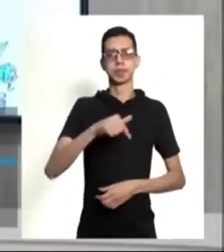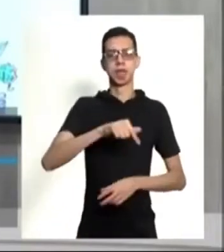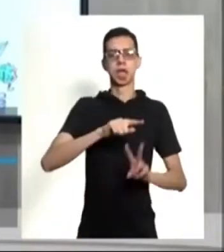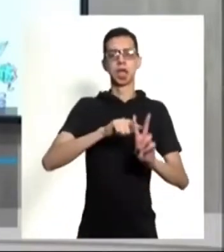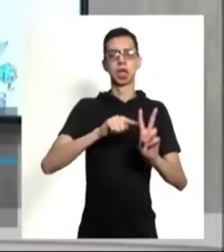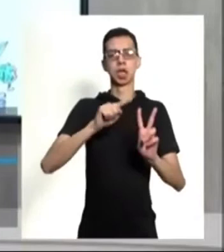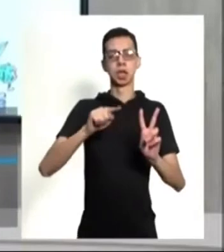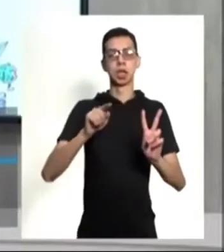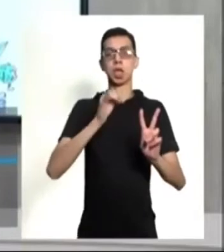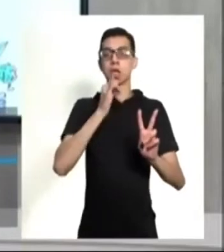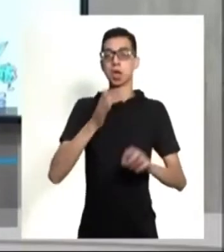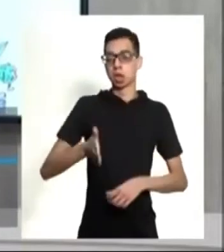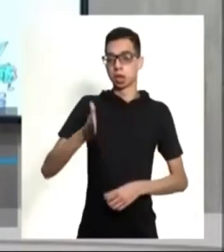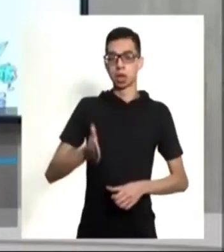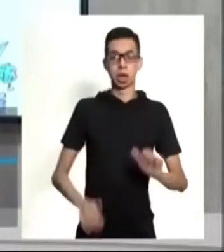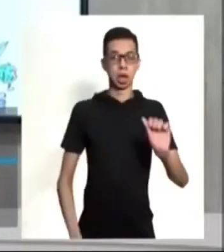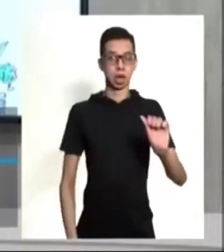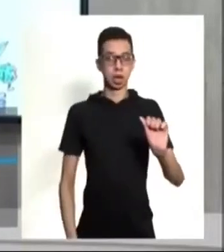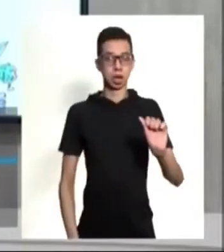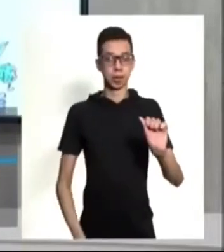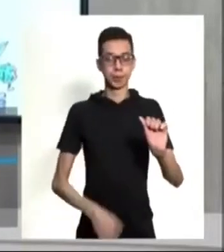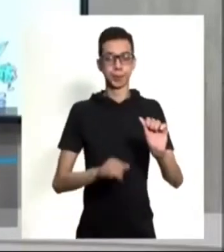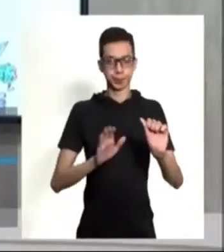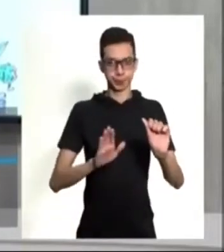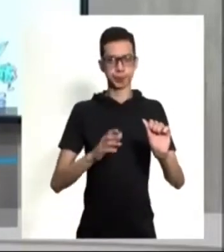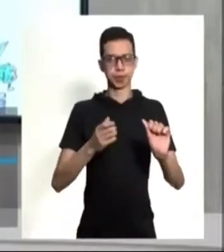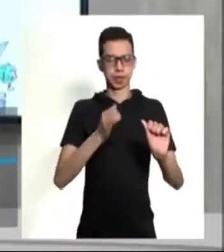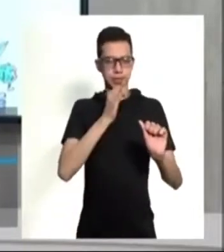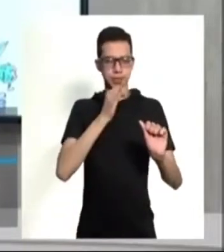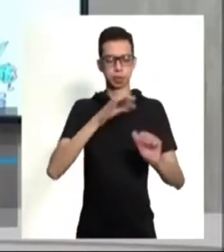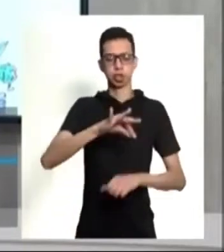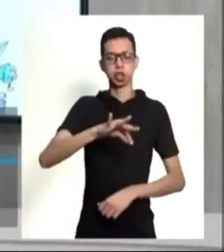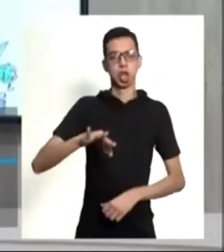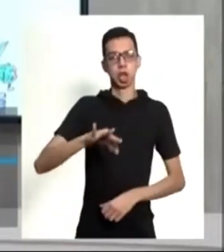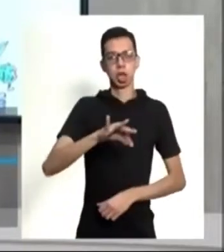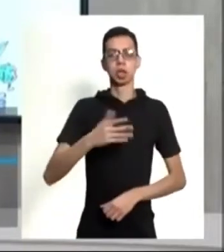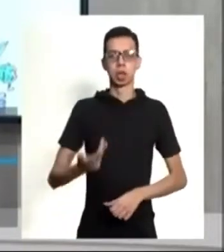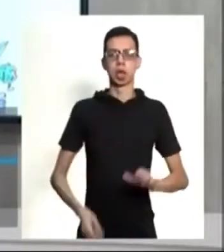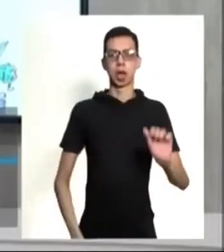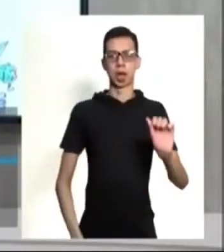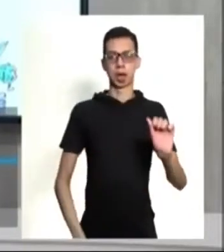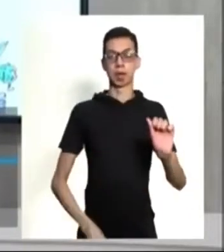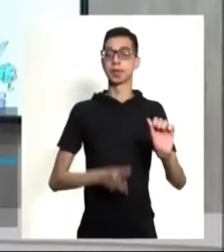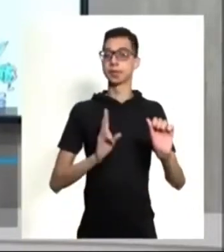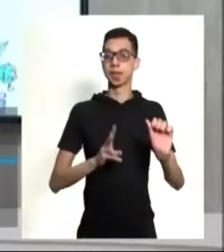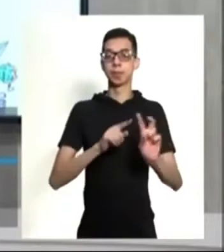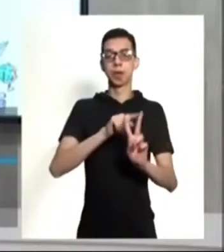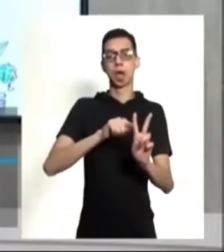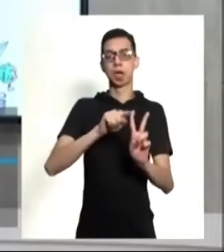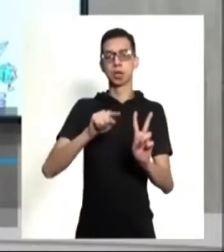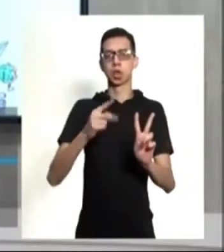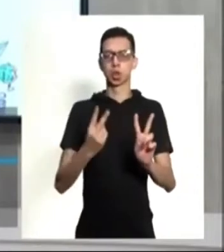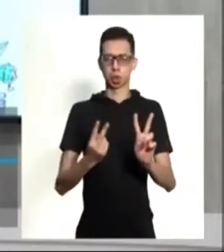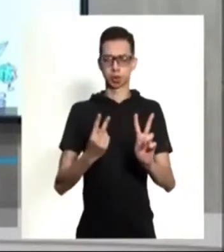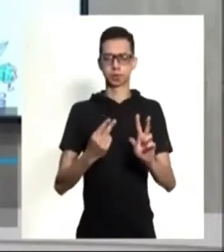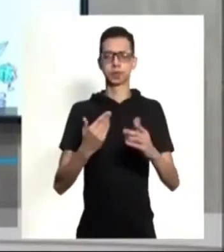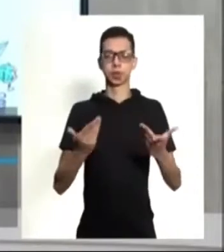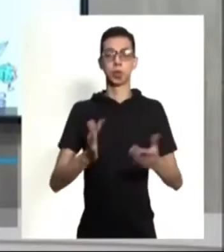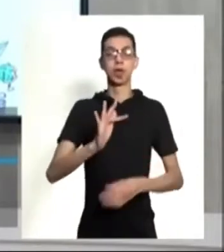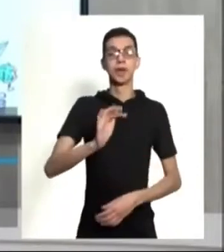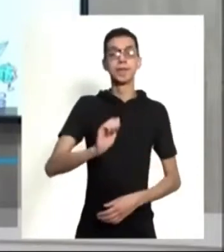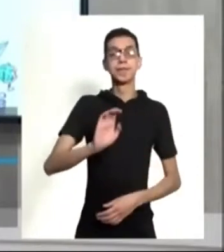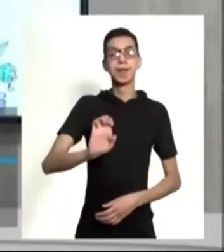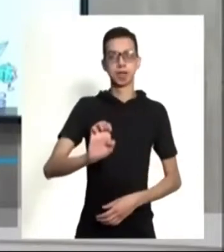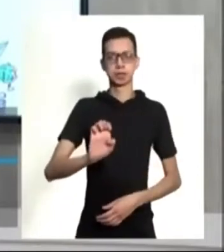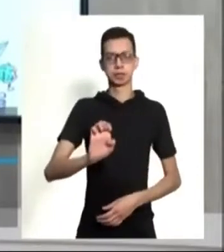lado A? A diagonal de um quadrado de lado A é A raiz de 2. Então, quando se fala da diagonal da face